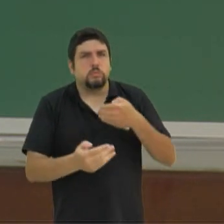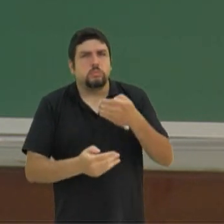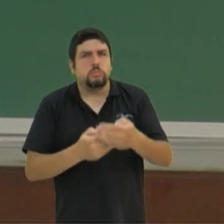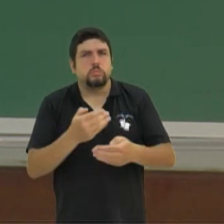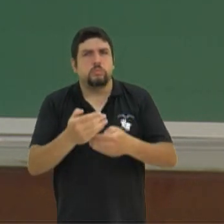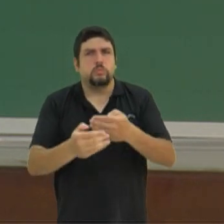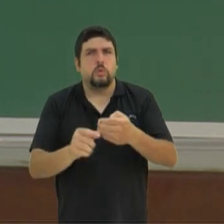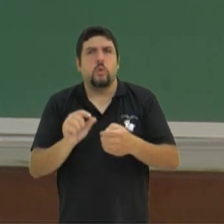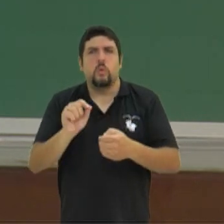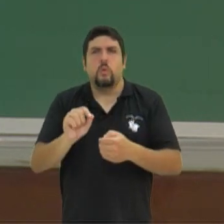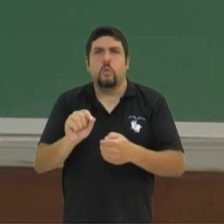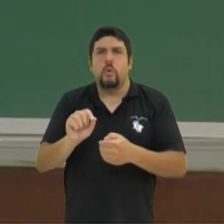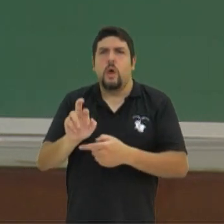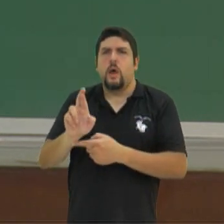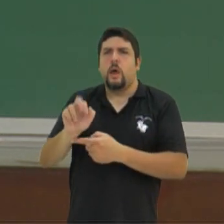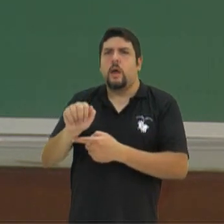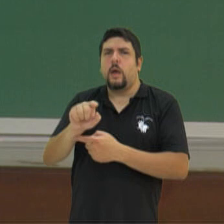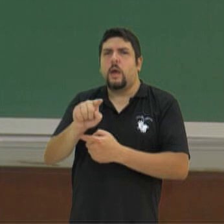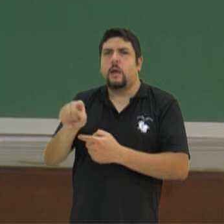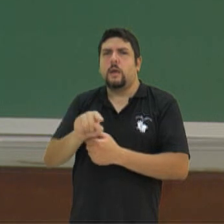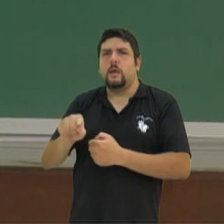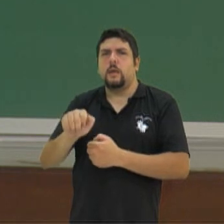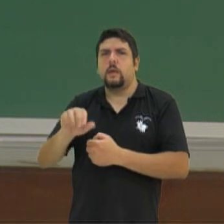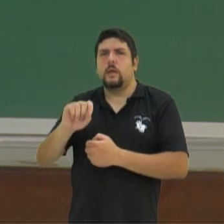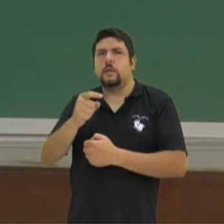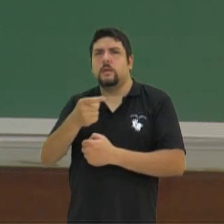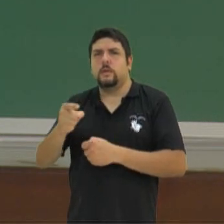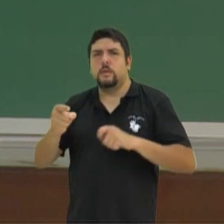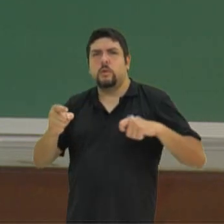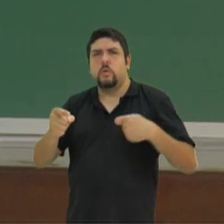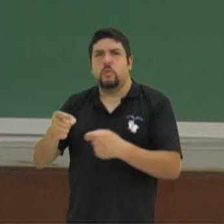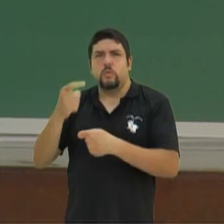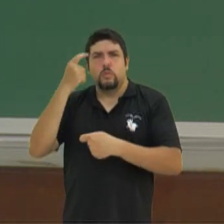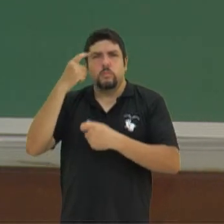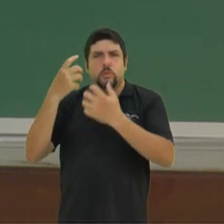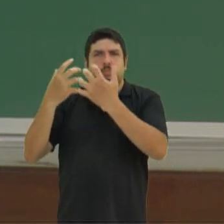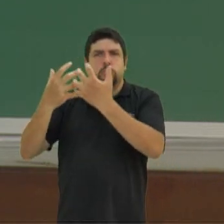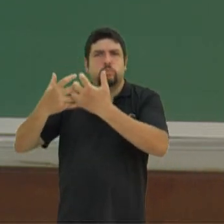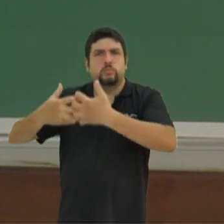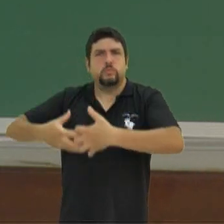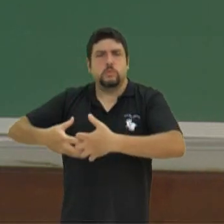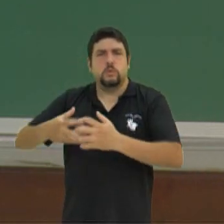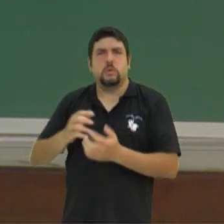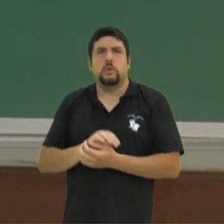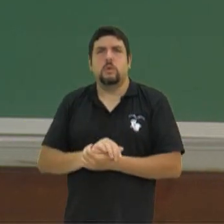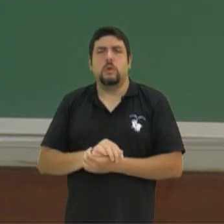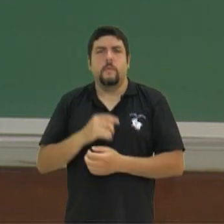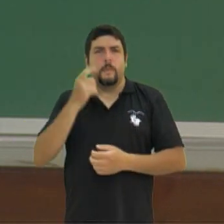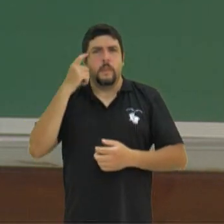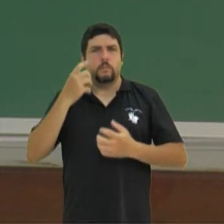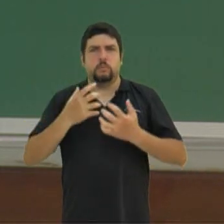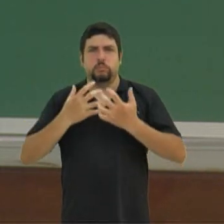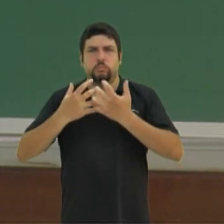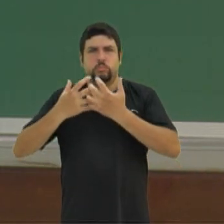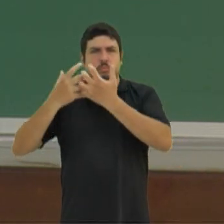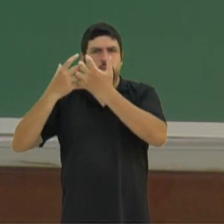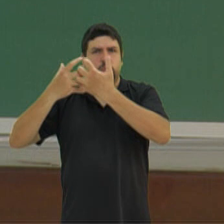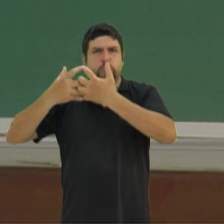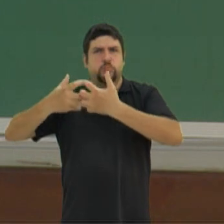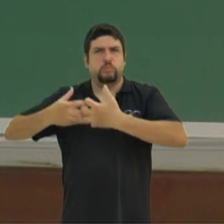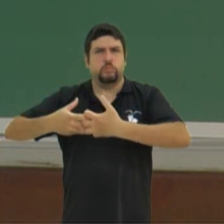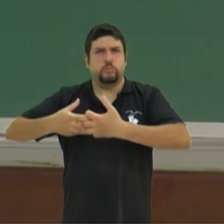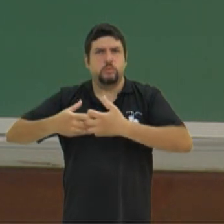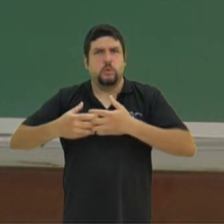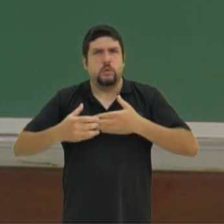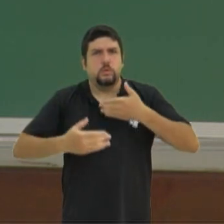a razão no processo do conhecimento e a partir da razão é que eu posso alcançar